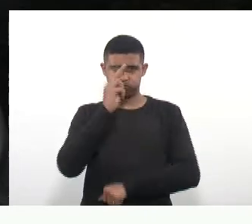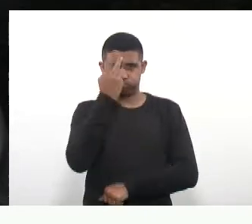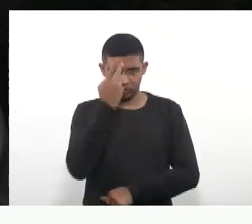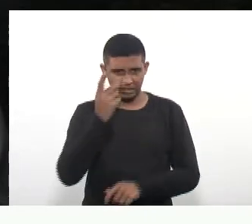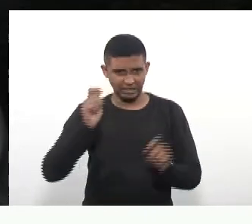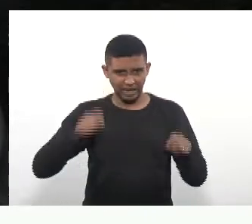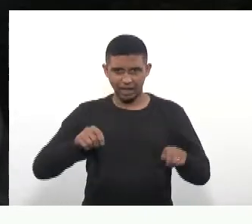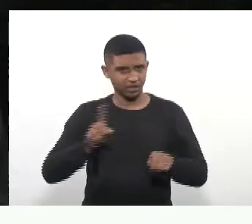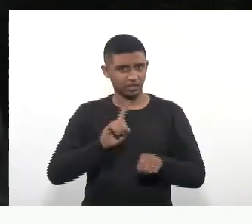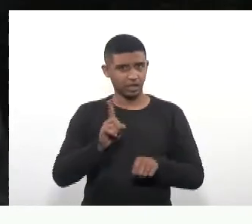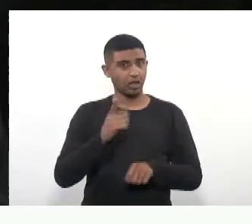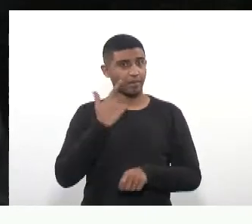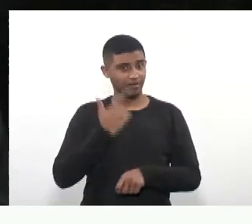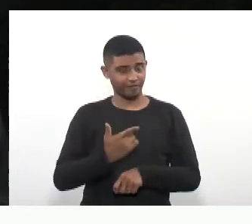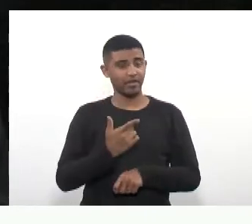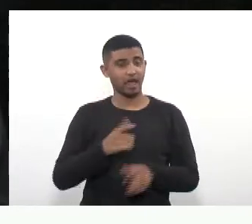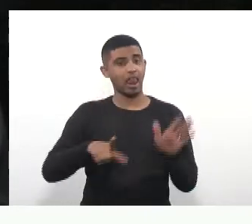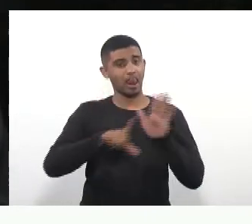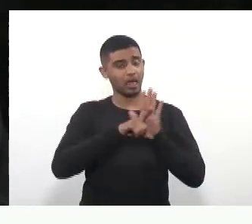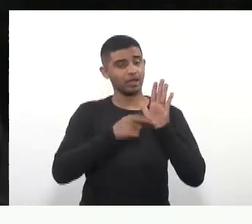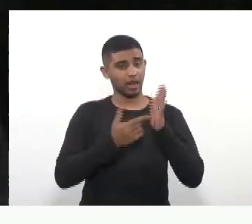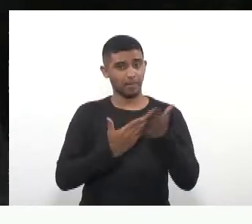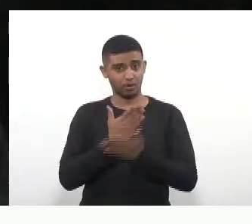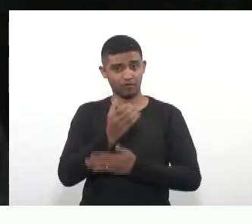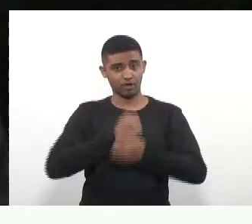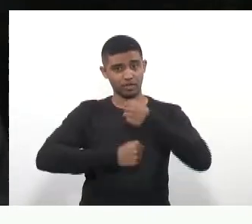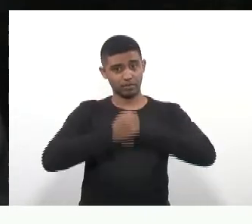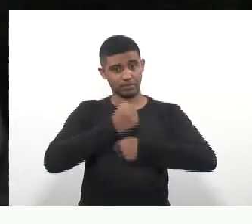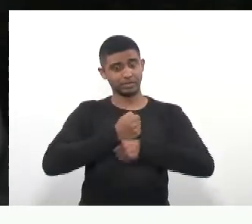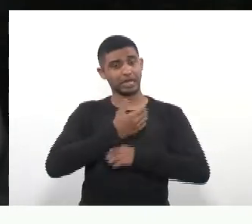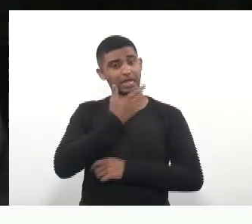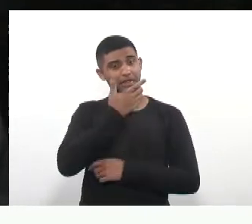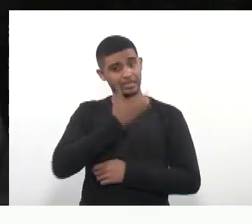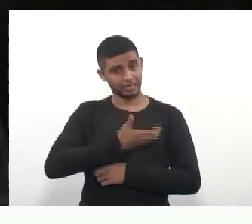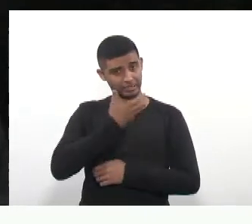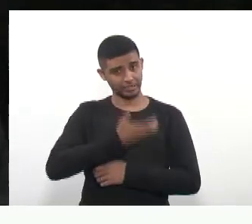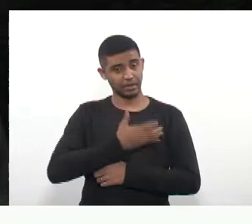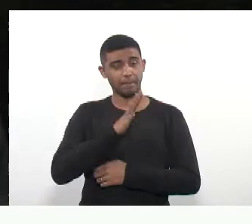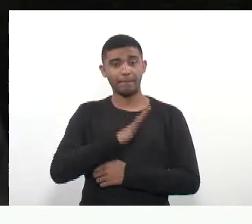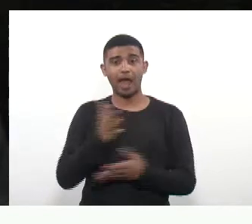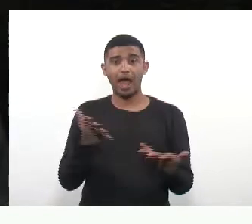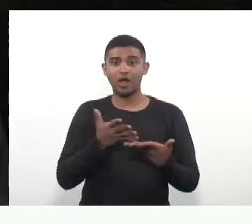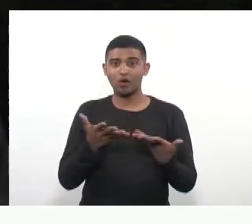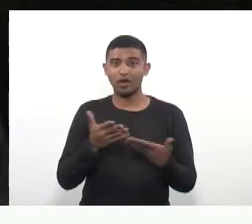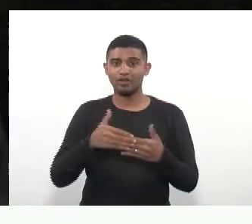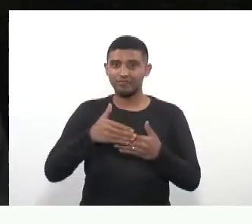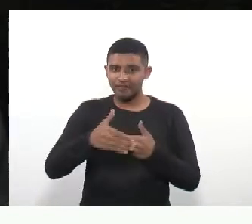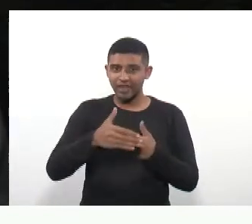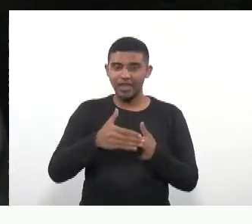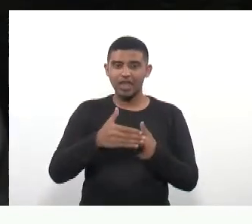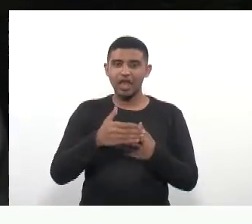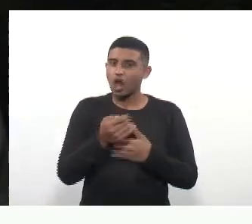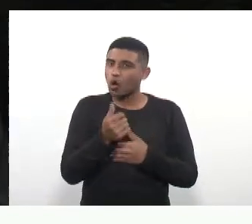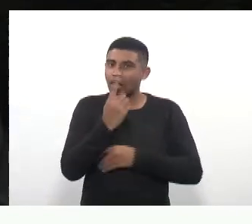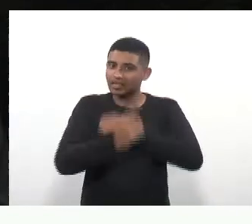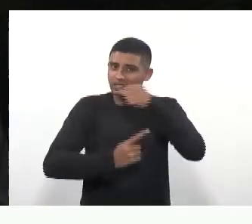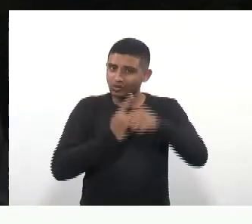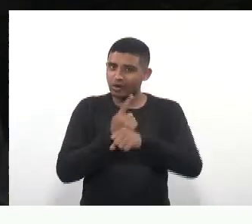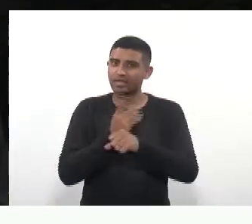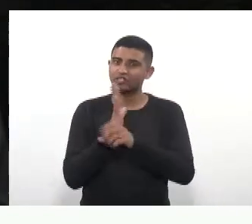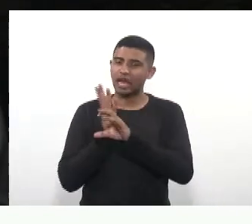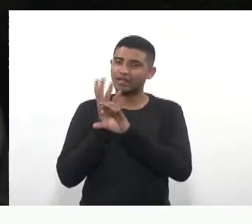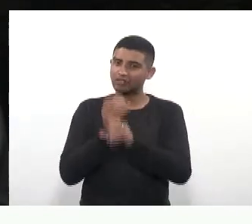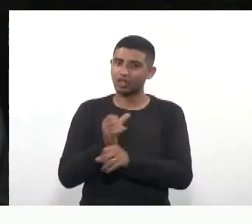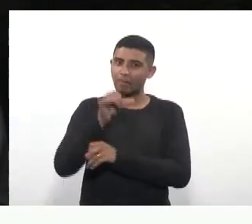essa legislação foi aprovada em dezembro do ano passado, a gente está em setembro, né? Ou seja, passaram-se 9